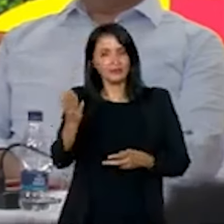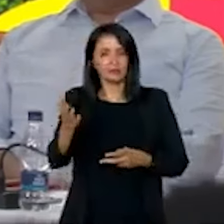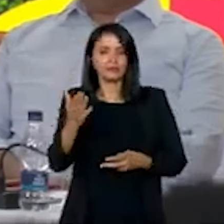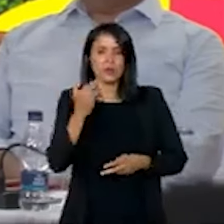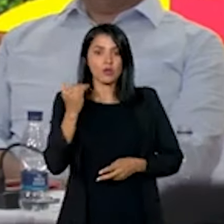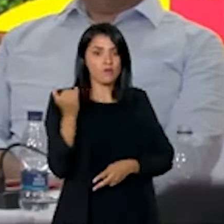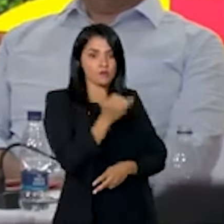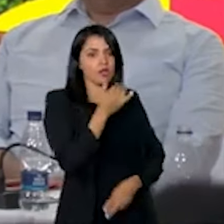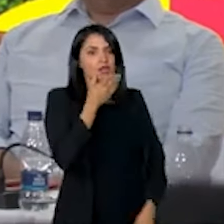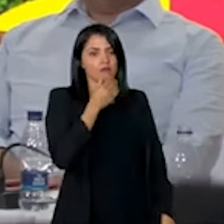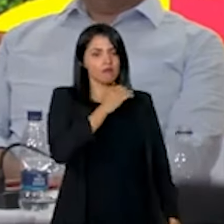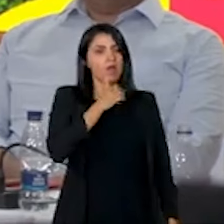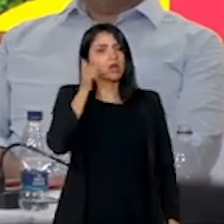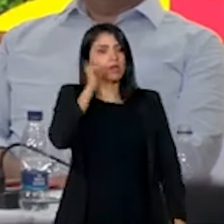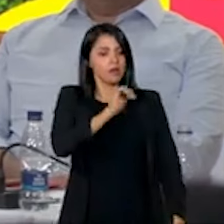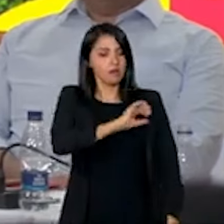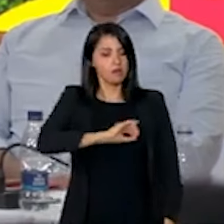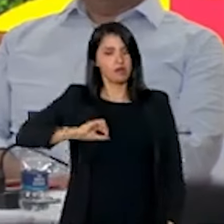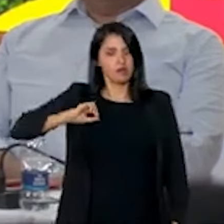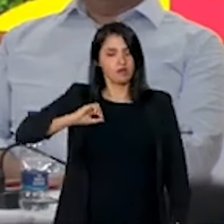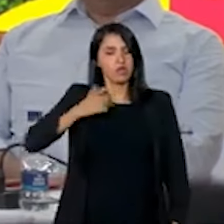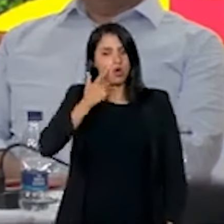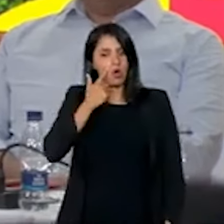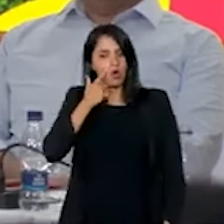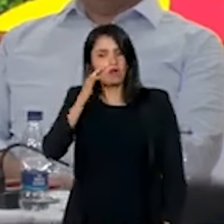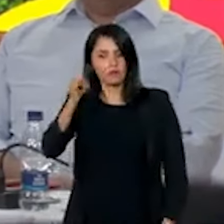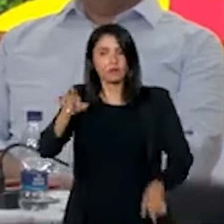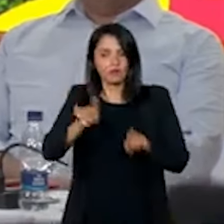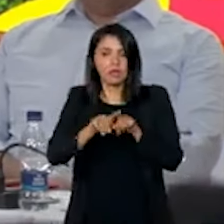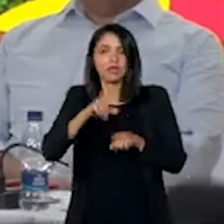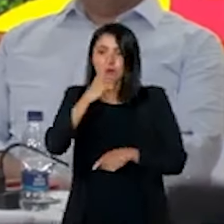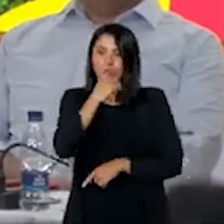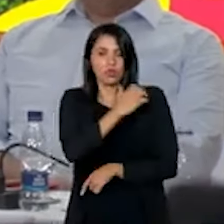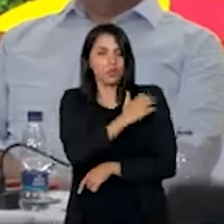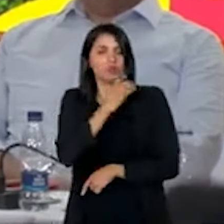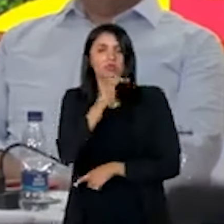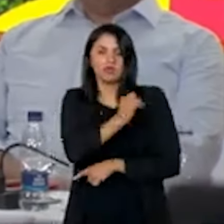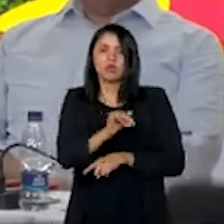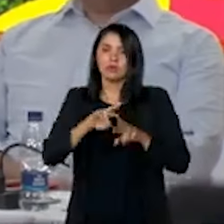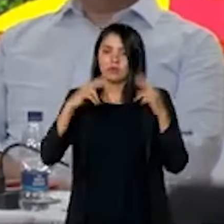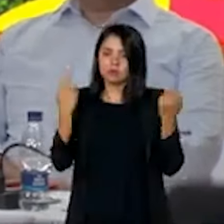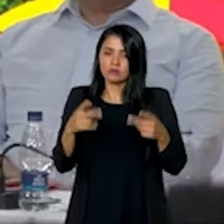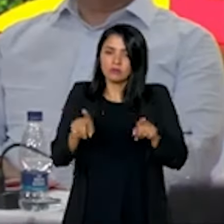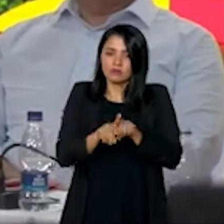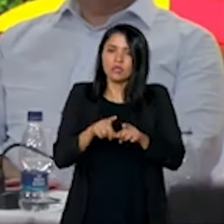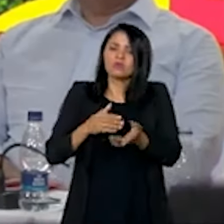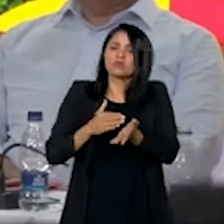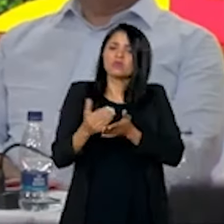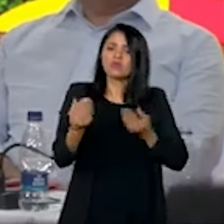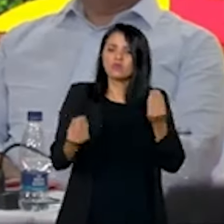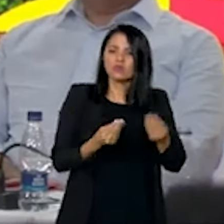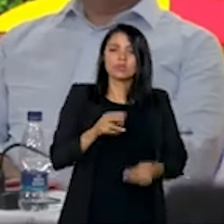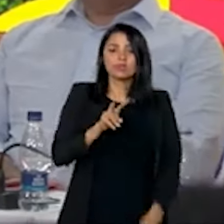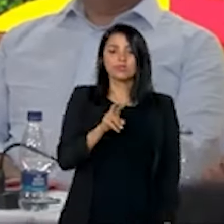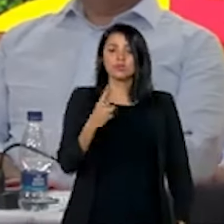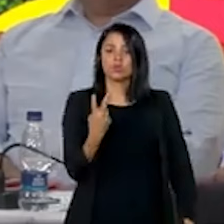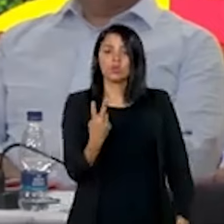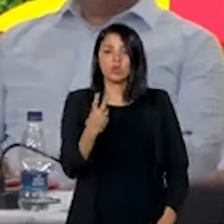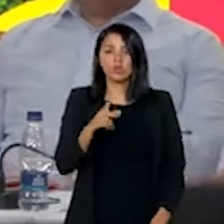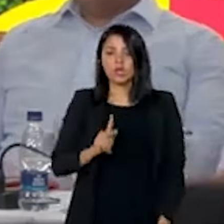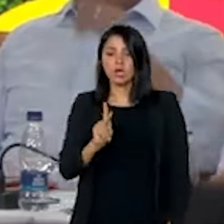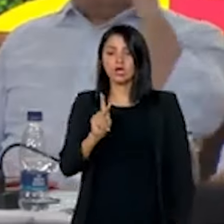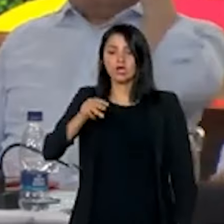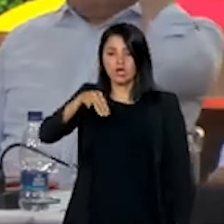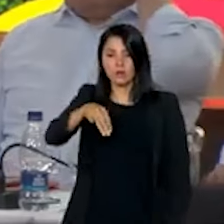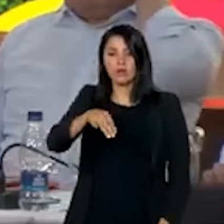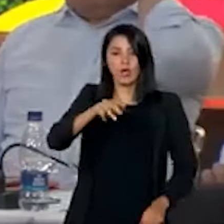para a Marina, disse para o Rui e disse hoje na reunião. Nós estamos começando agora com 52 quilômetros.